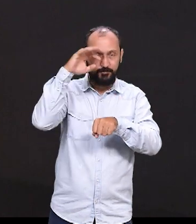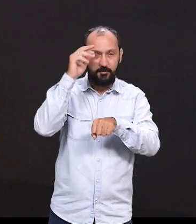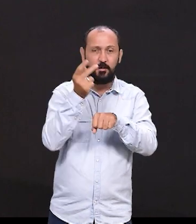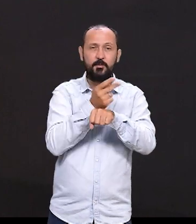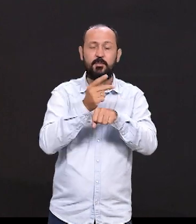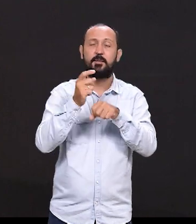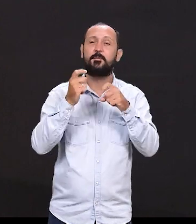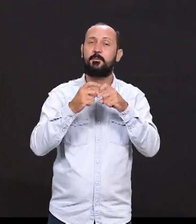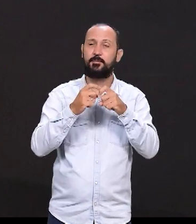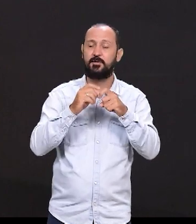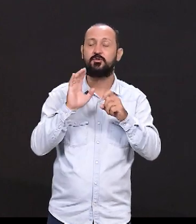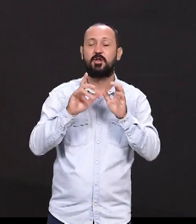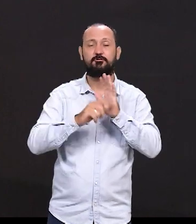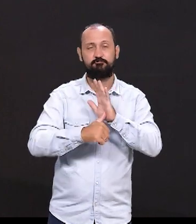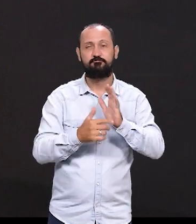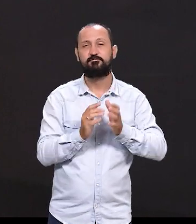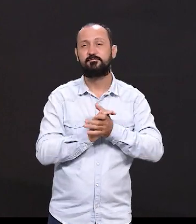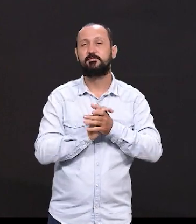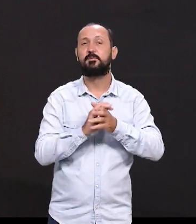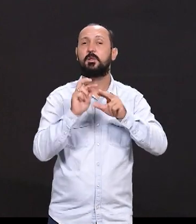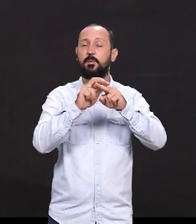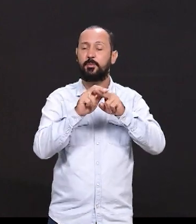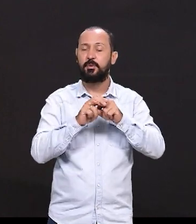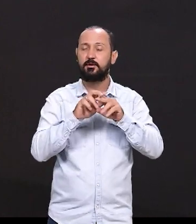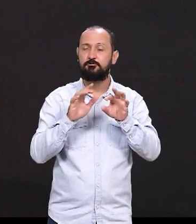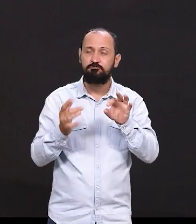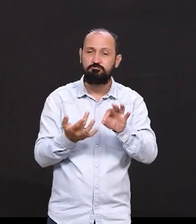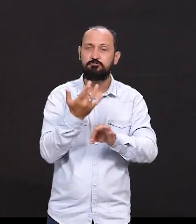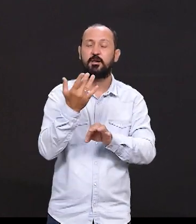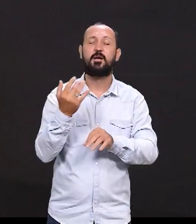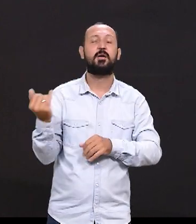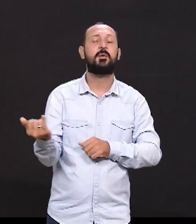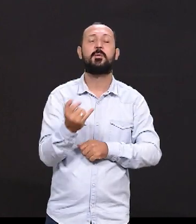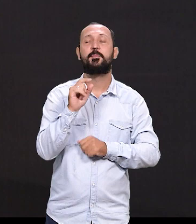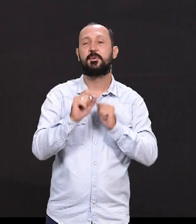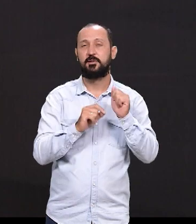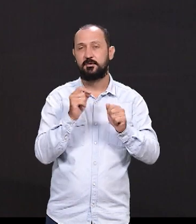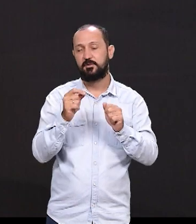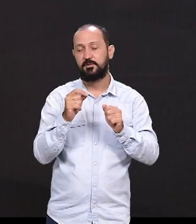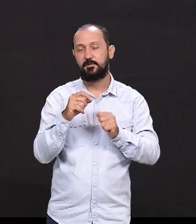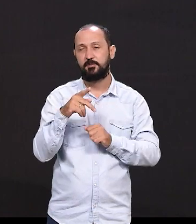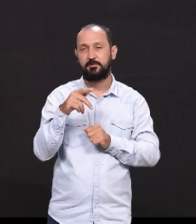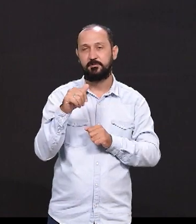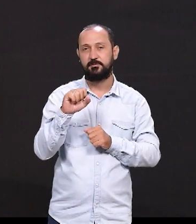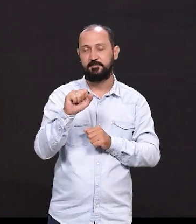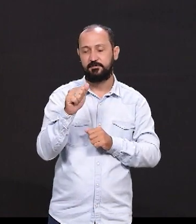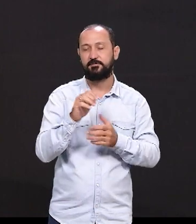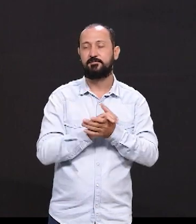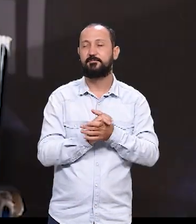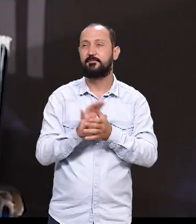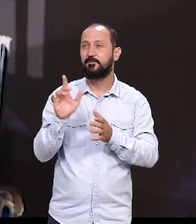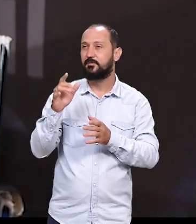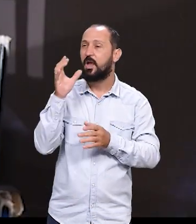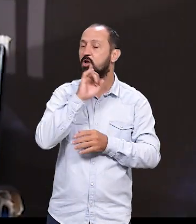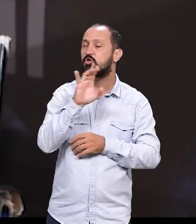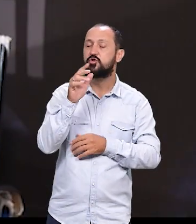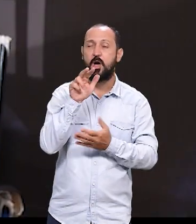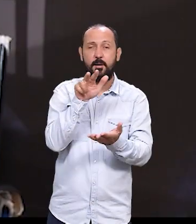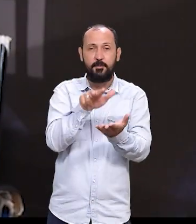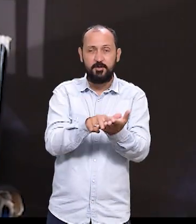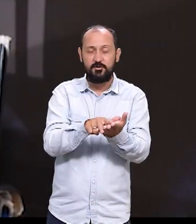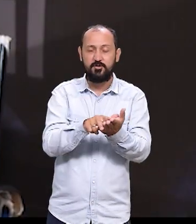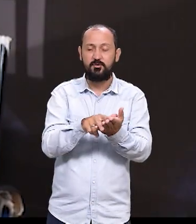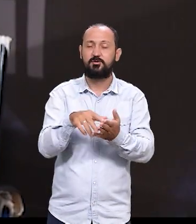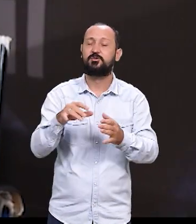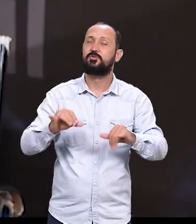pra gente procurar um médico po pode ser tarde demais por isso que o toque retal é fundamental e o PSA também Doutor não só o